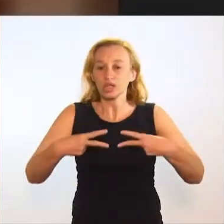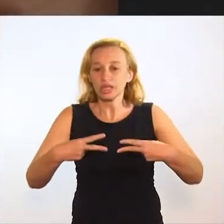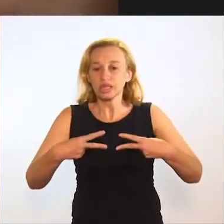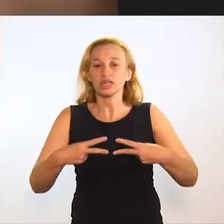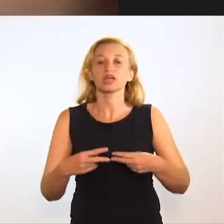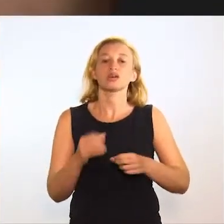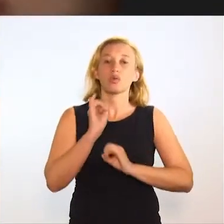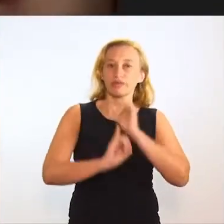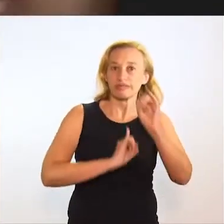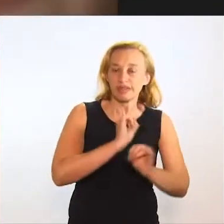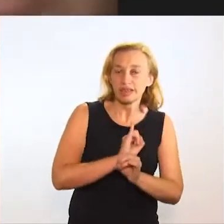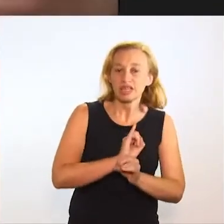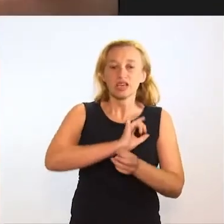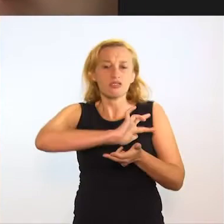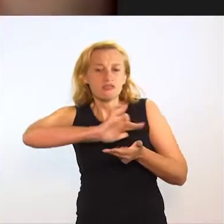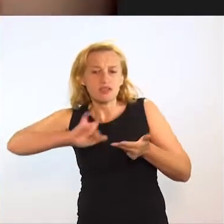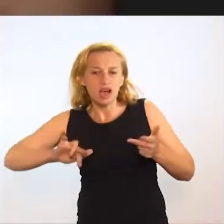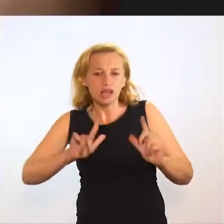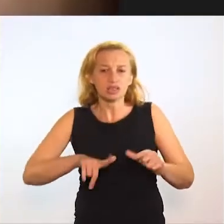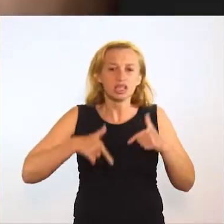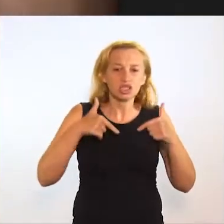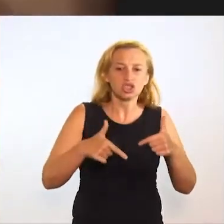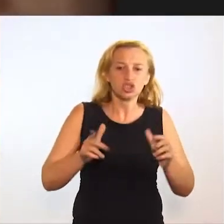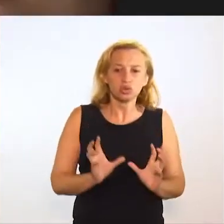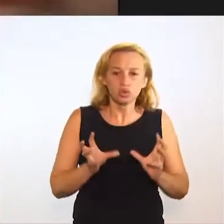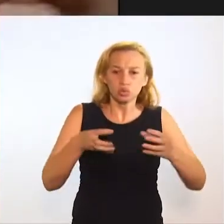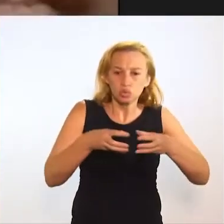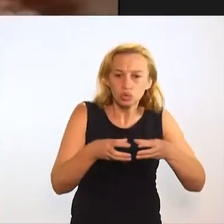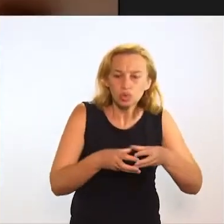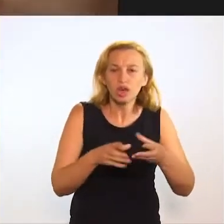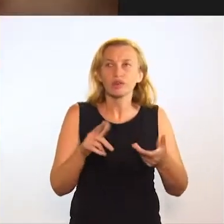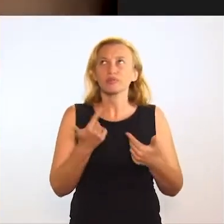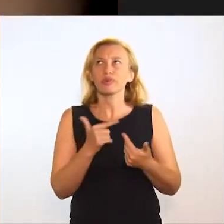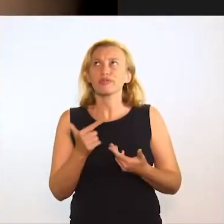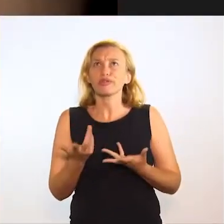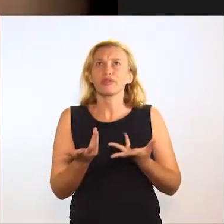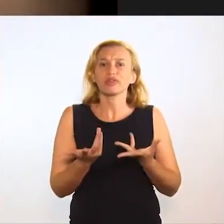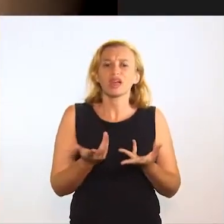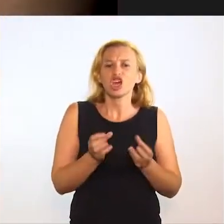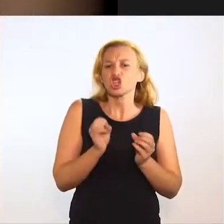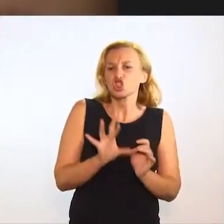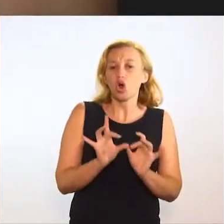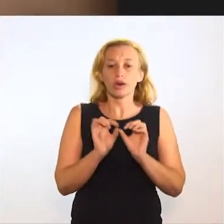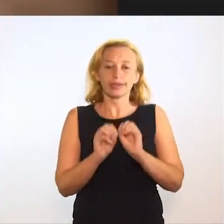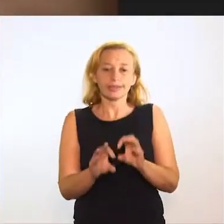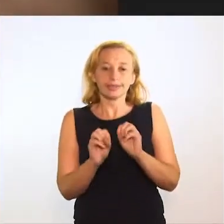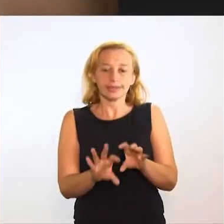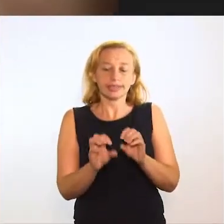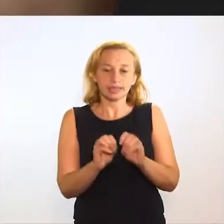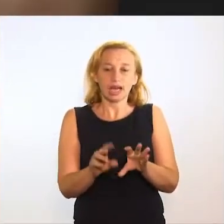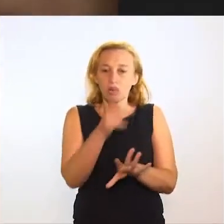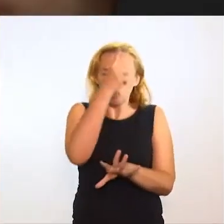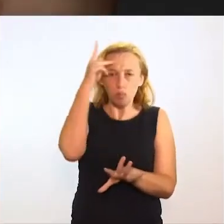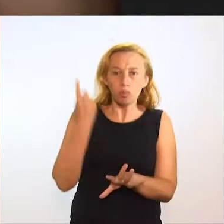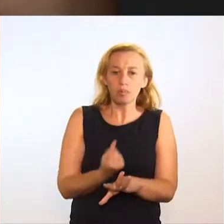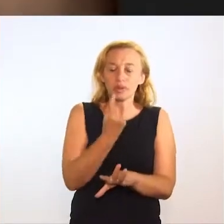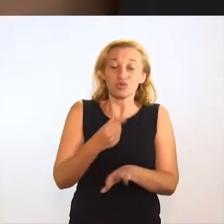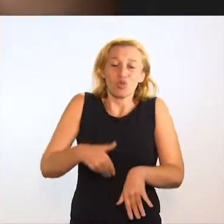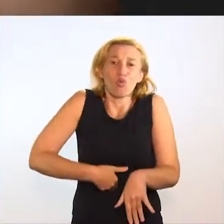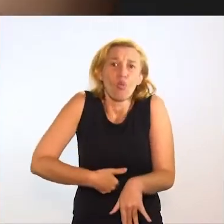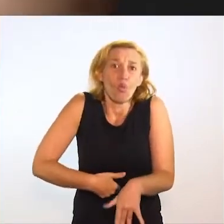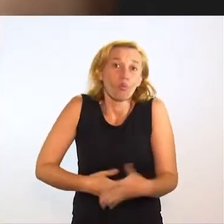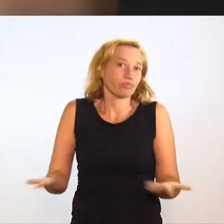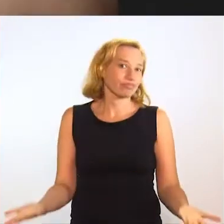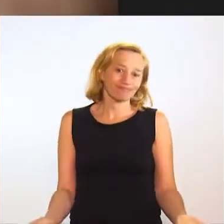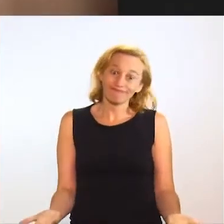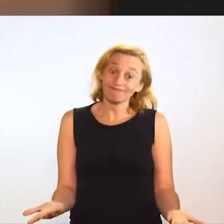com a internet, a gente fez várias ações humanitárias, porque também não adianta a gente querer ensinar uma pessoa que está